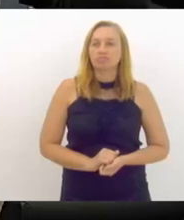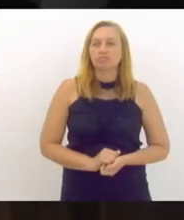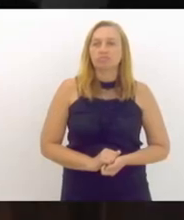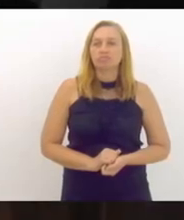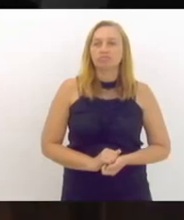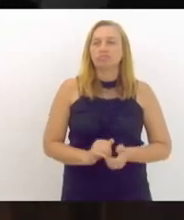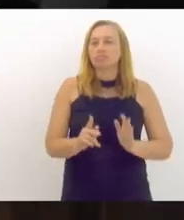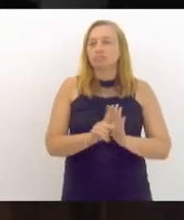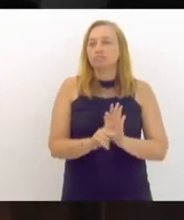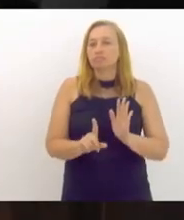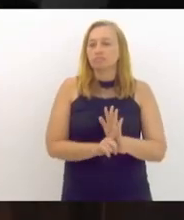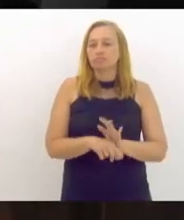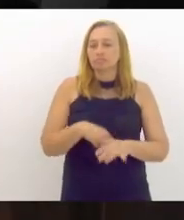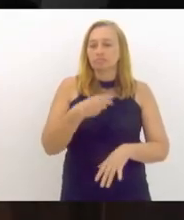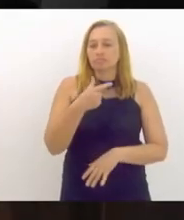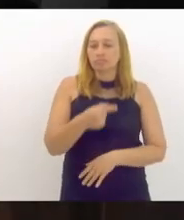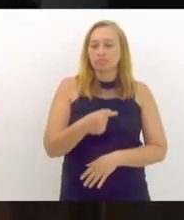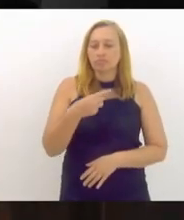Projeto de lei número